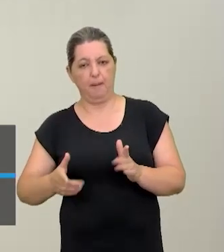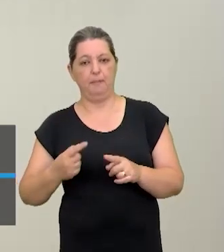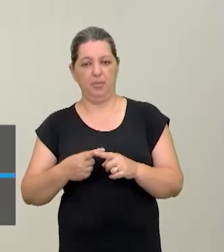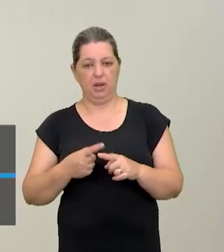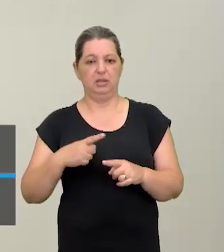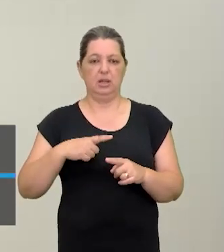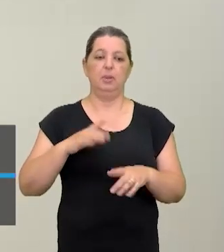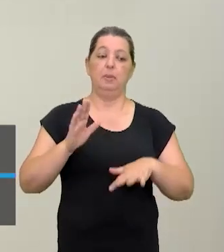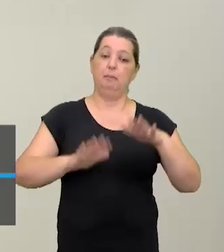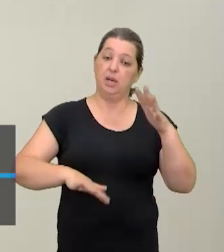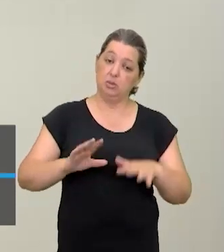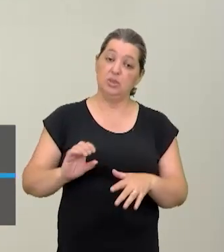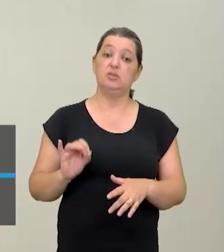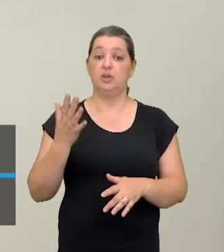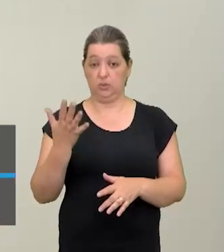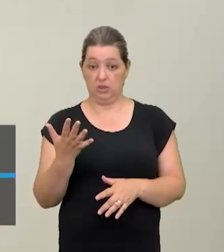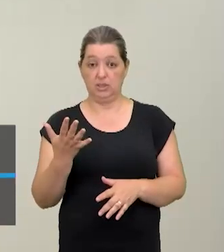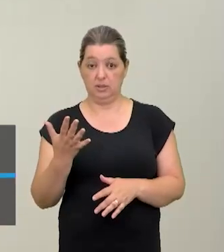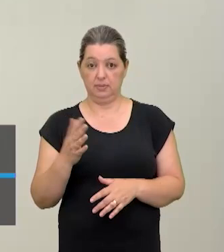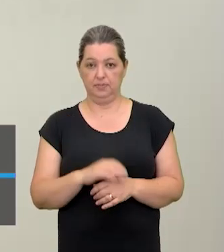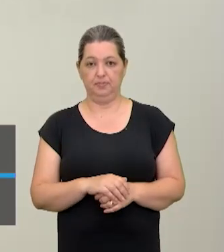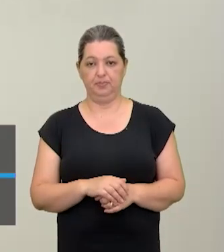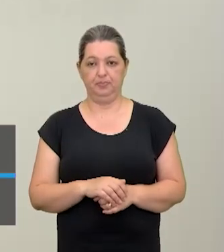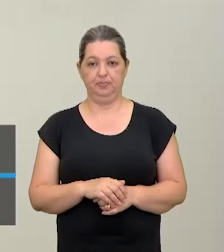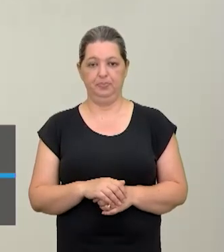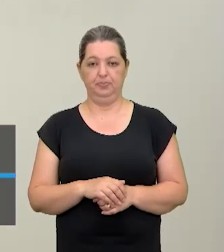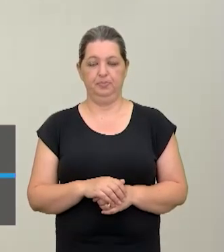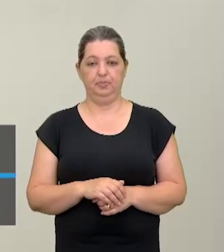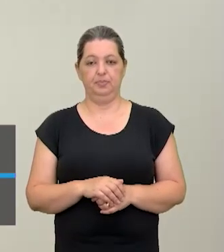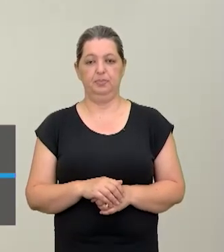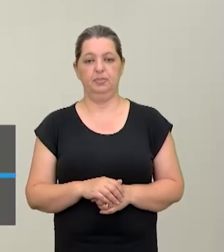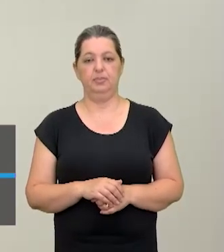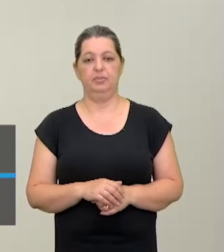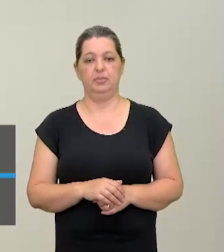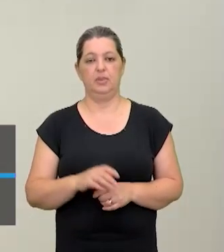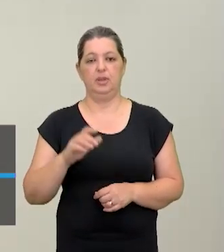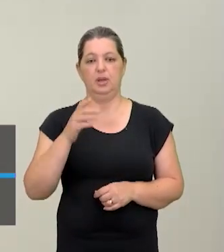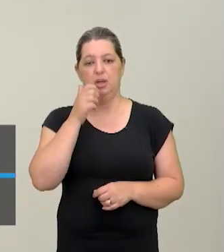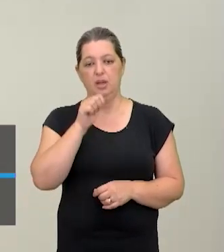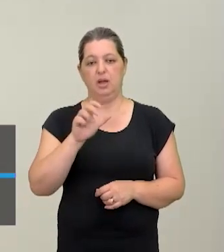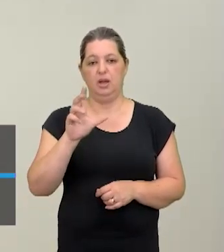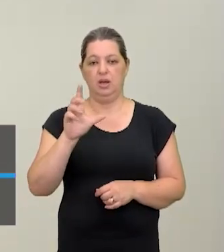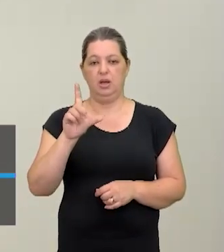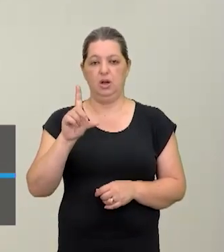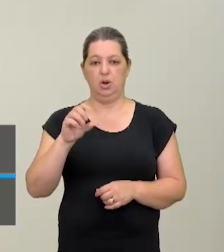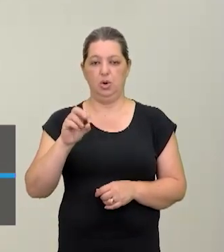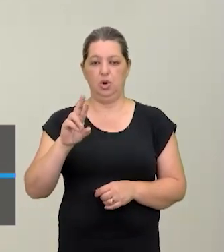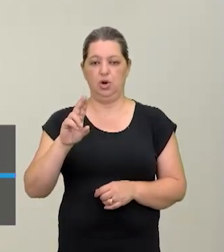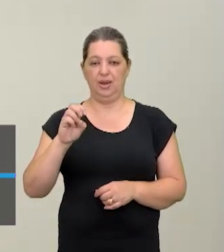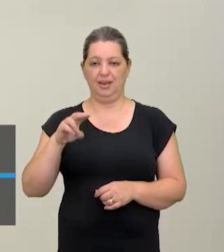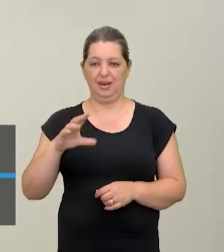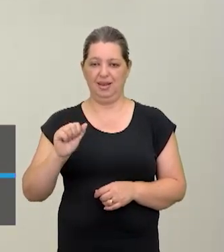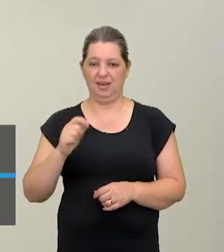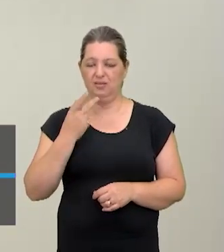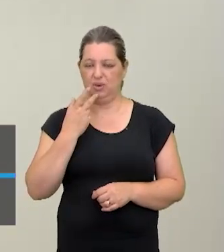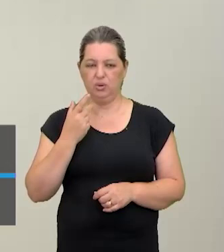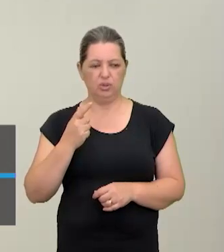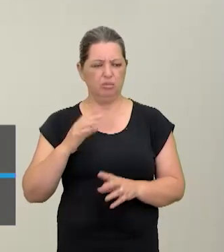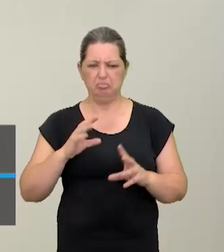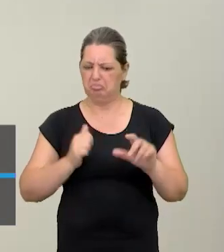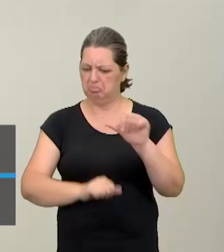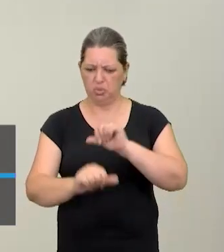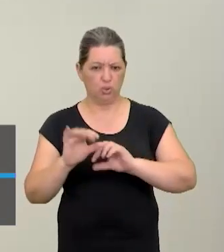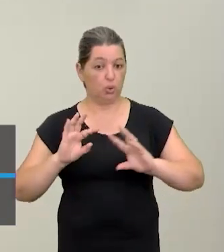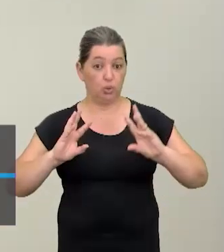você sabe mais ou menos as coisas que vão acontecer. Aí a Lorena fala assim pra gente, minha rotina mudou totalmente. E outras